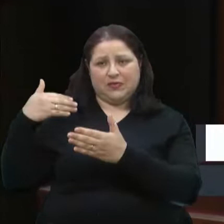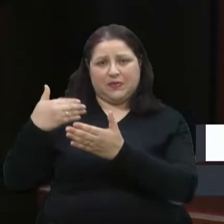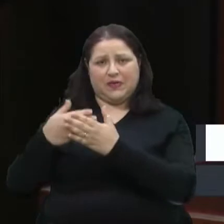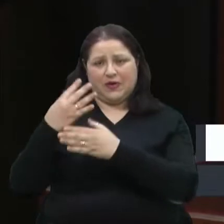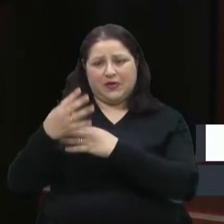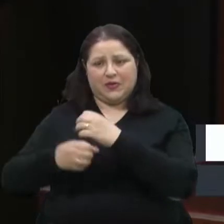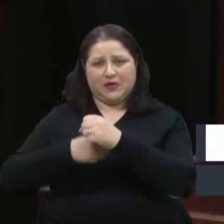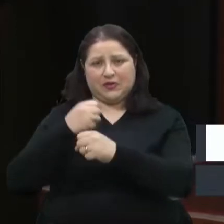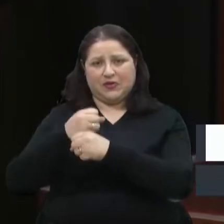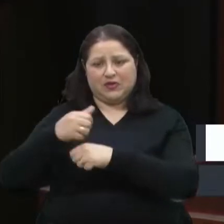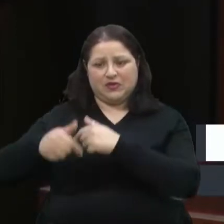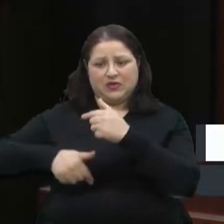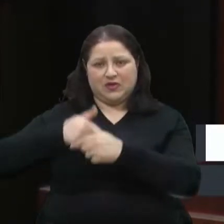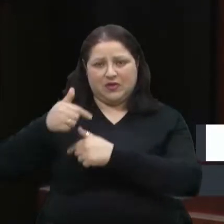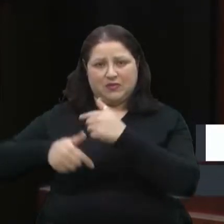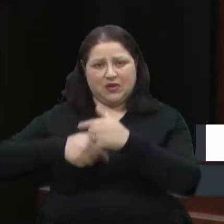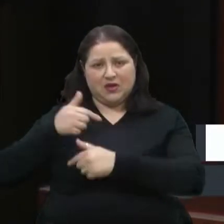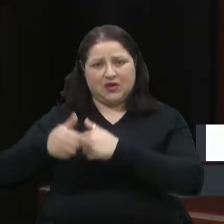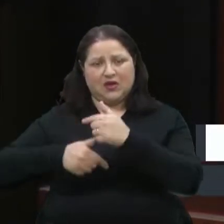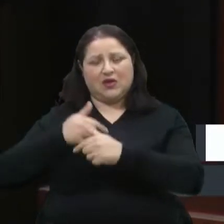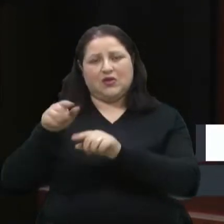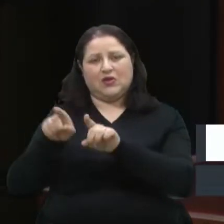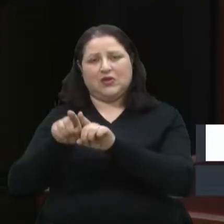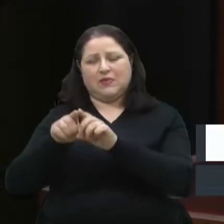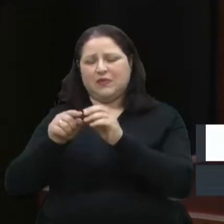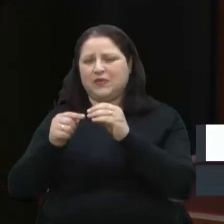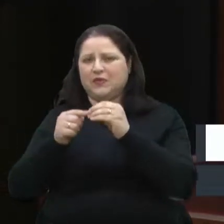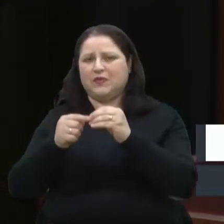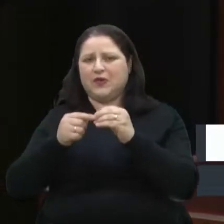e, principalmente, combate à corrupção.